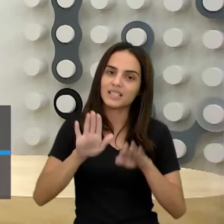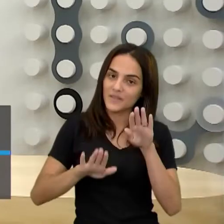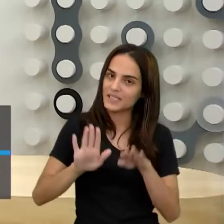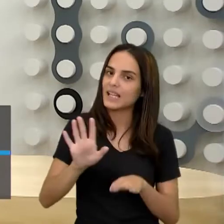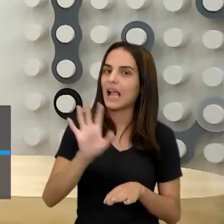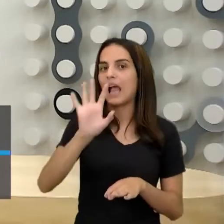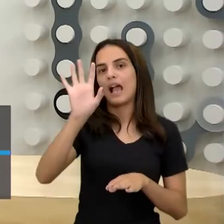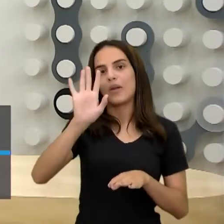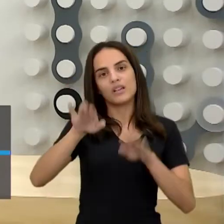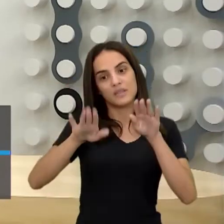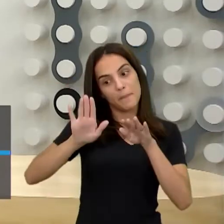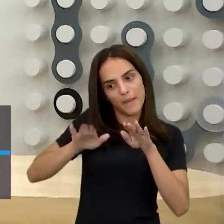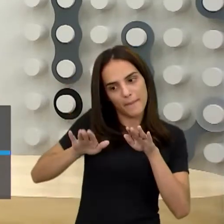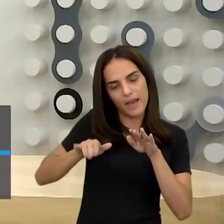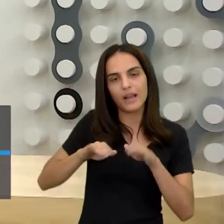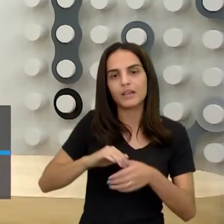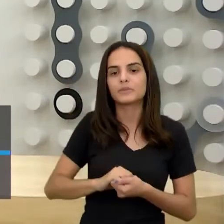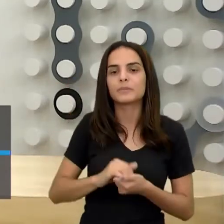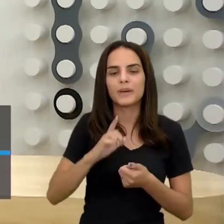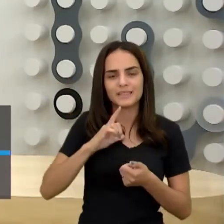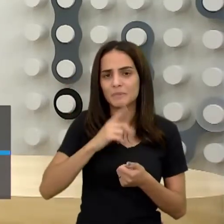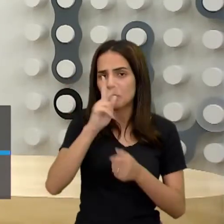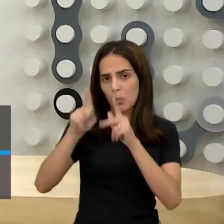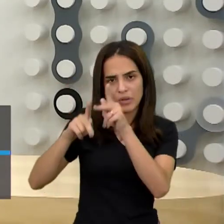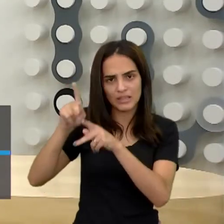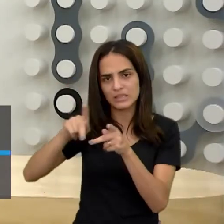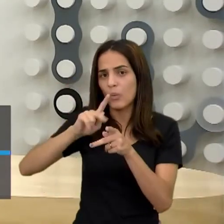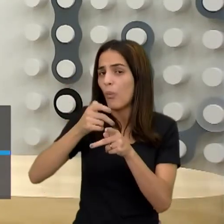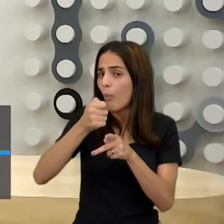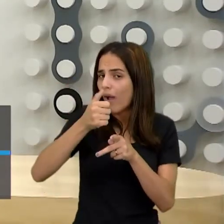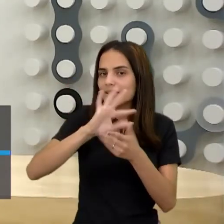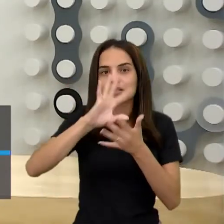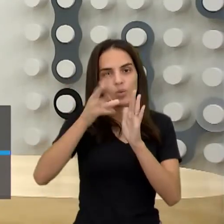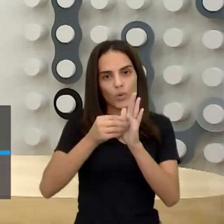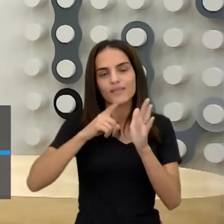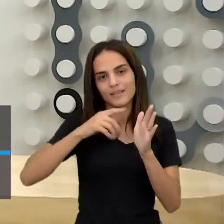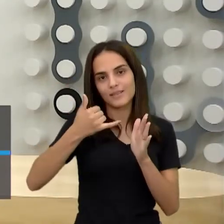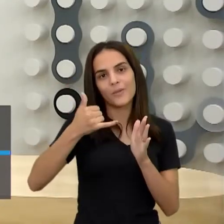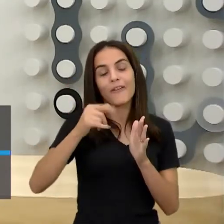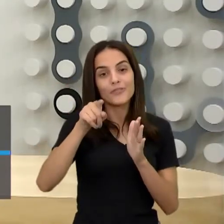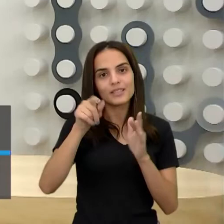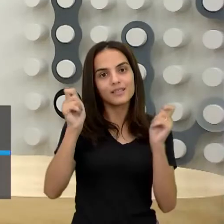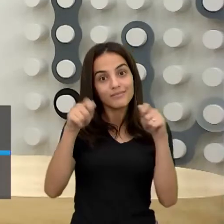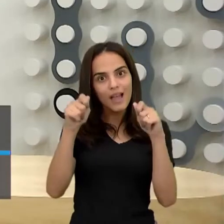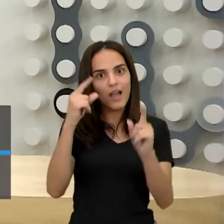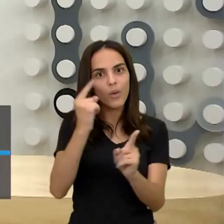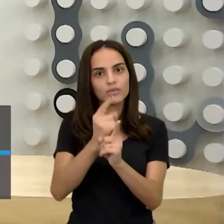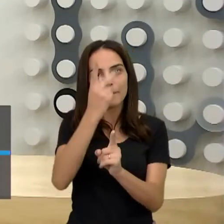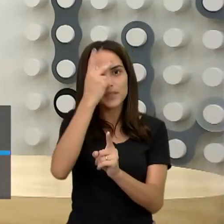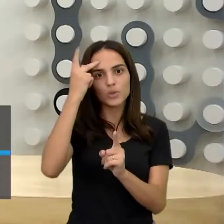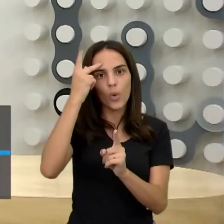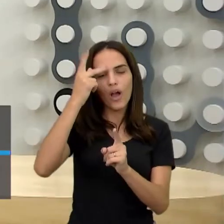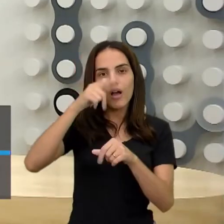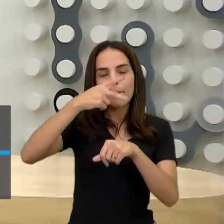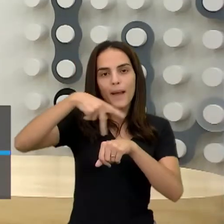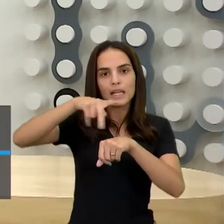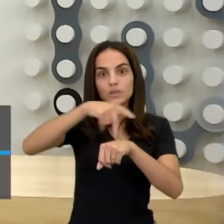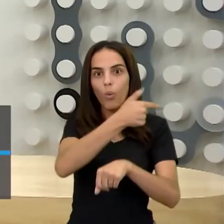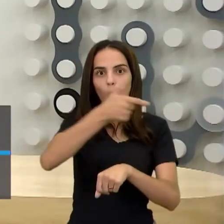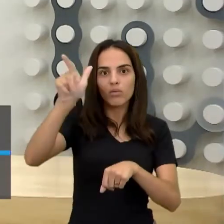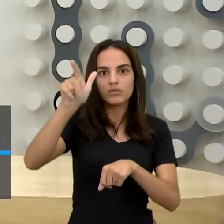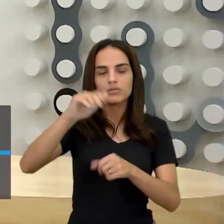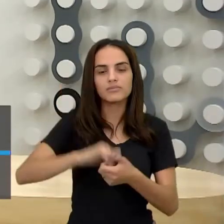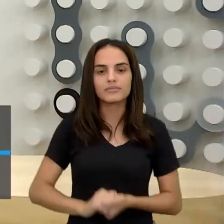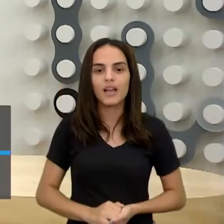baratos, mas está na mão de todo mundo, mas grande parte da população, você consegue encontrar aquela pessoa. E encontra outra, e as